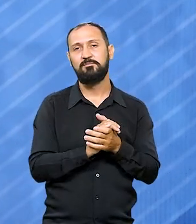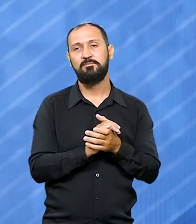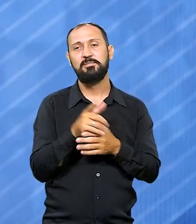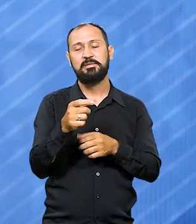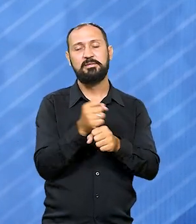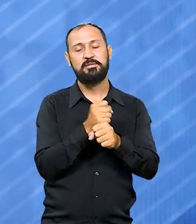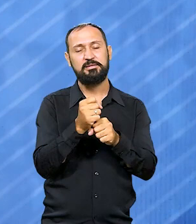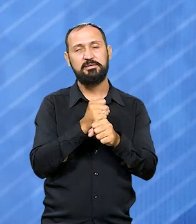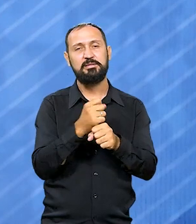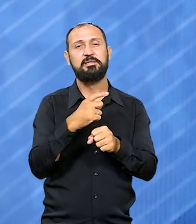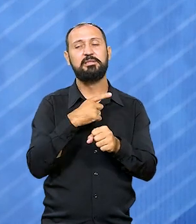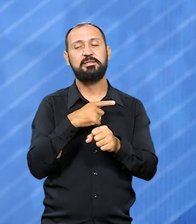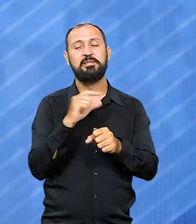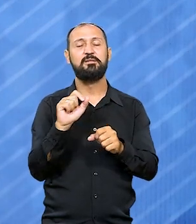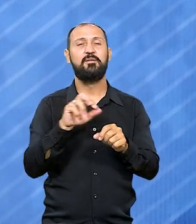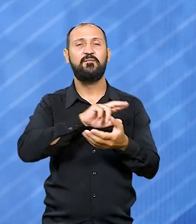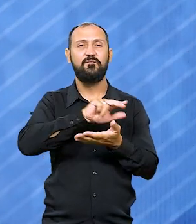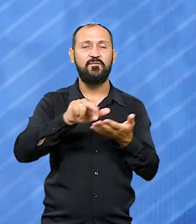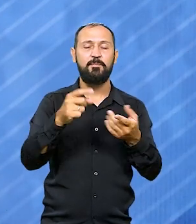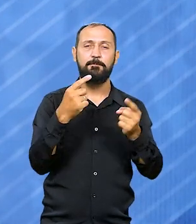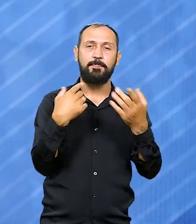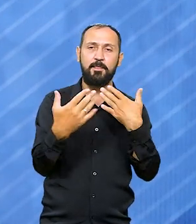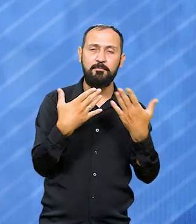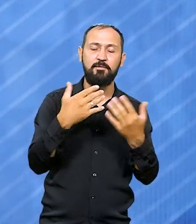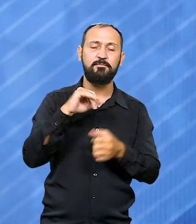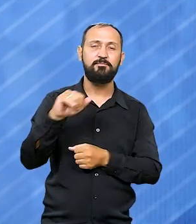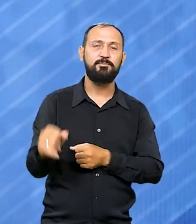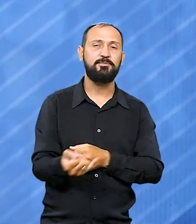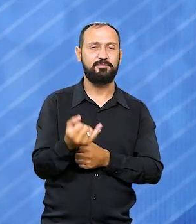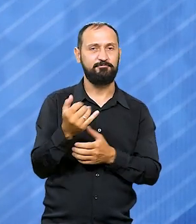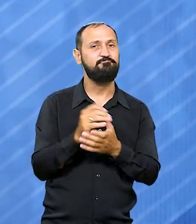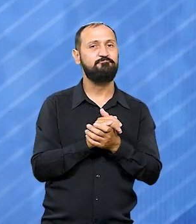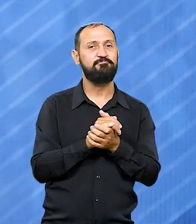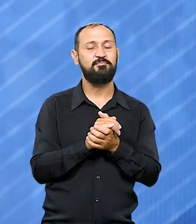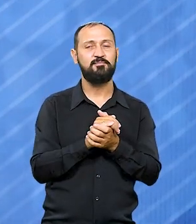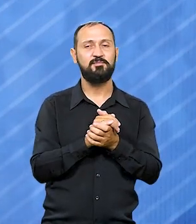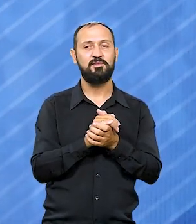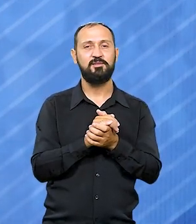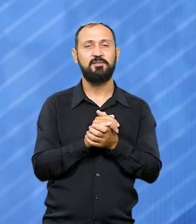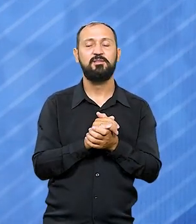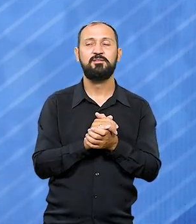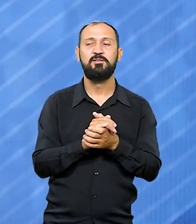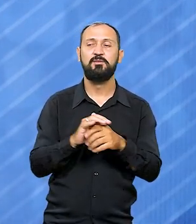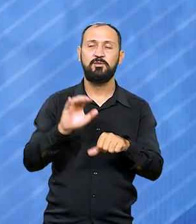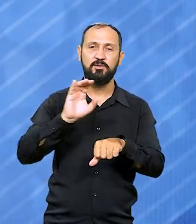atualização, de utilização. E durante o ano tivemos vários debates proveitosos,